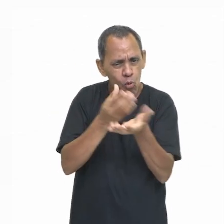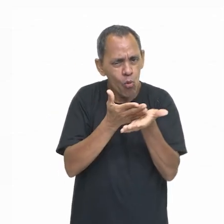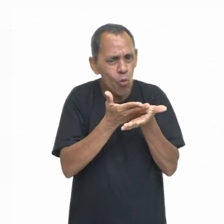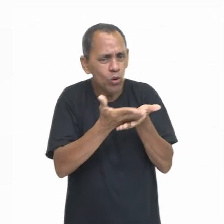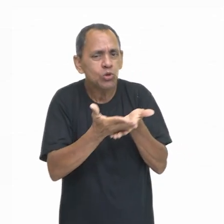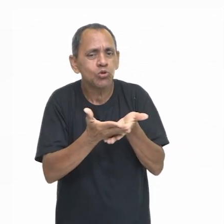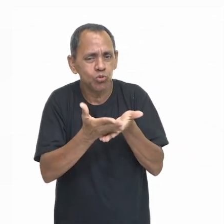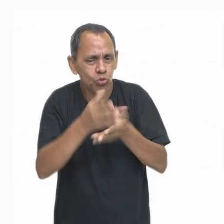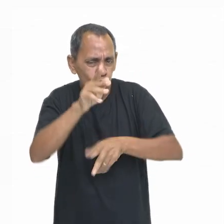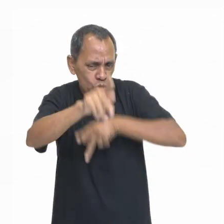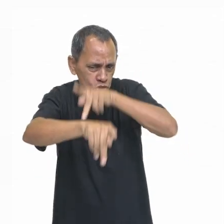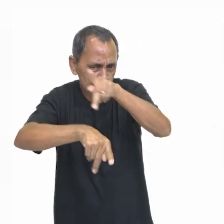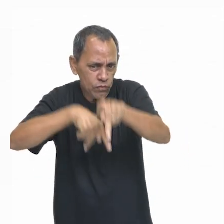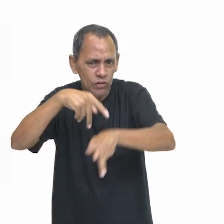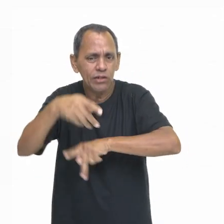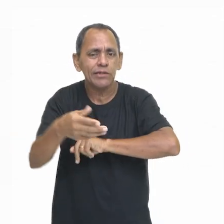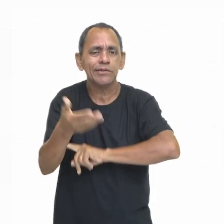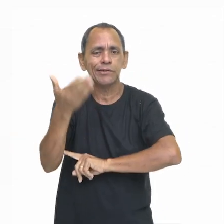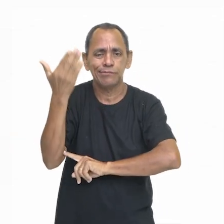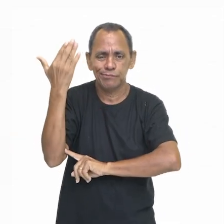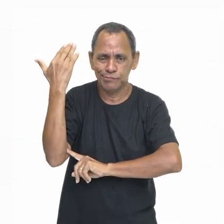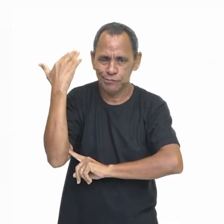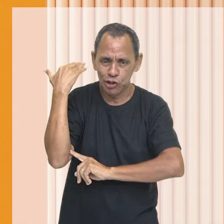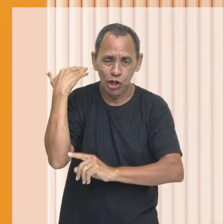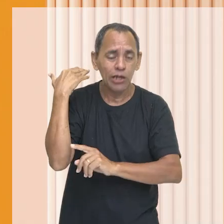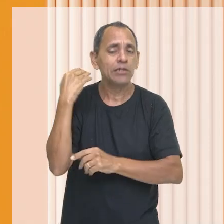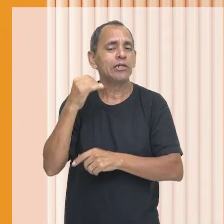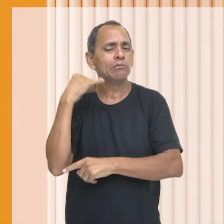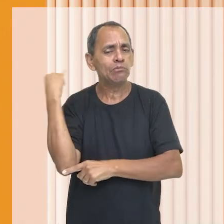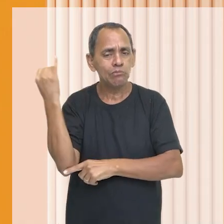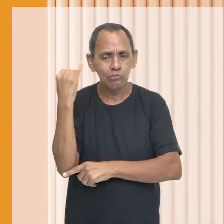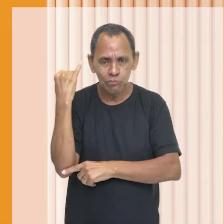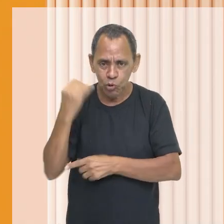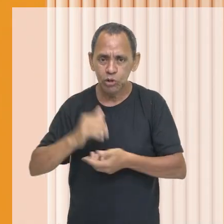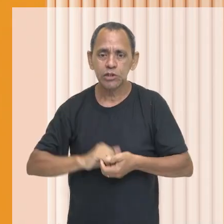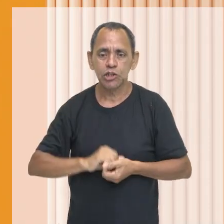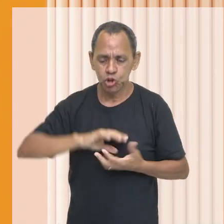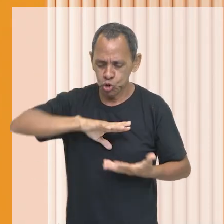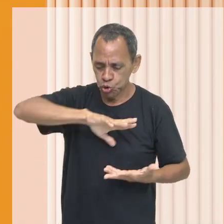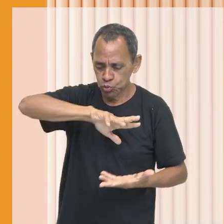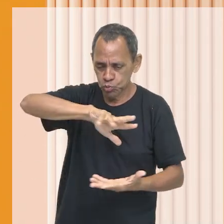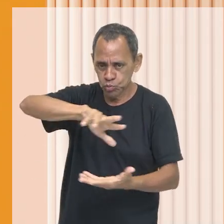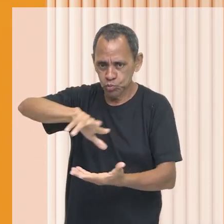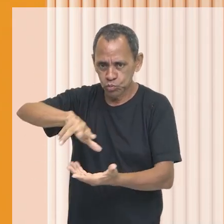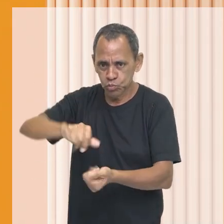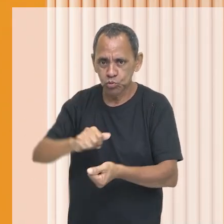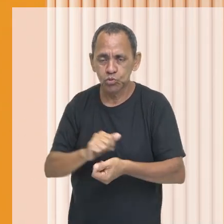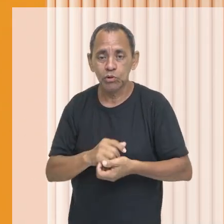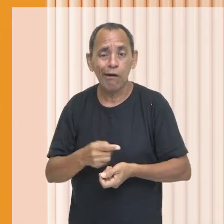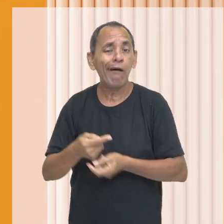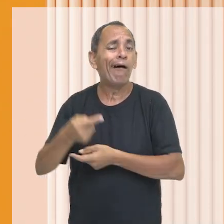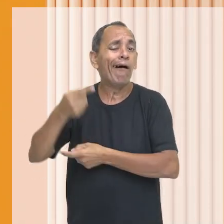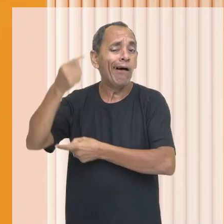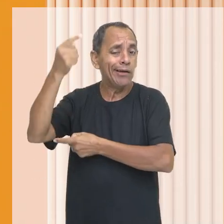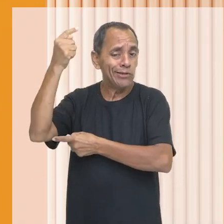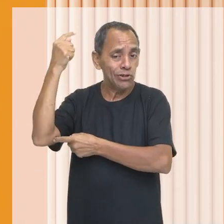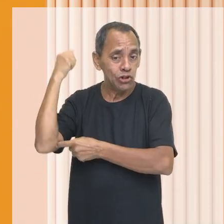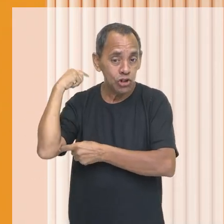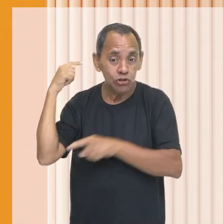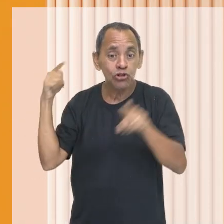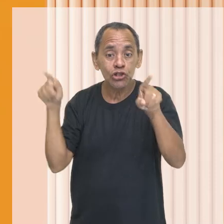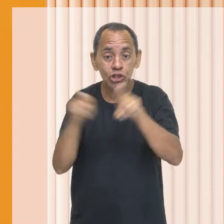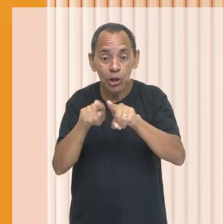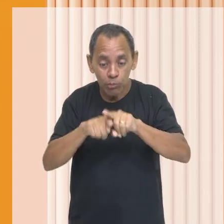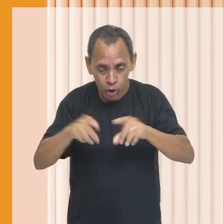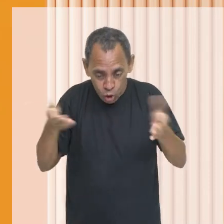dessa civilização tão importante para o mundo antigo e também